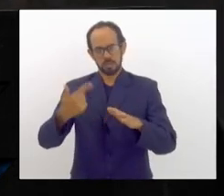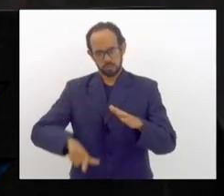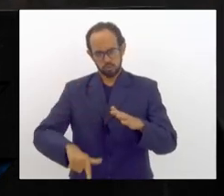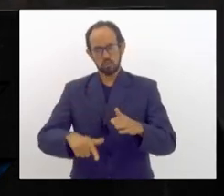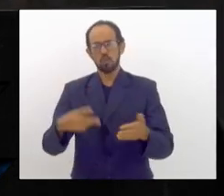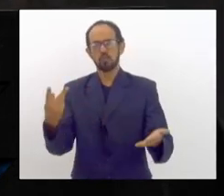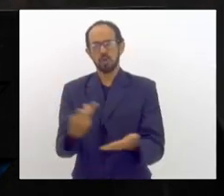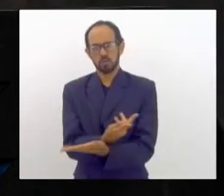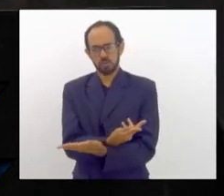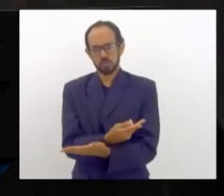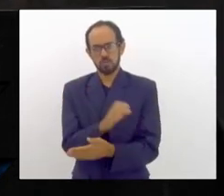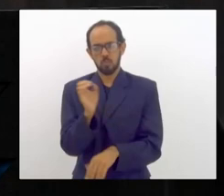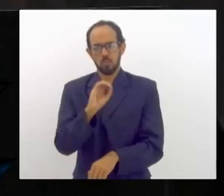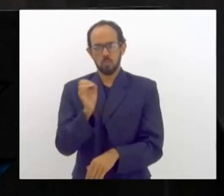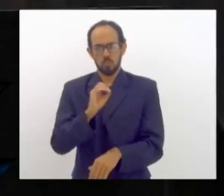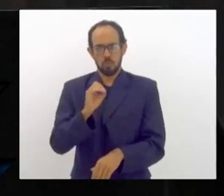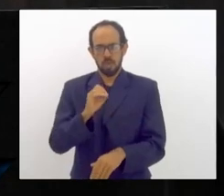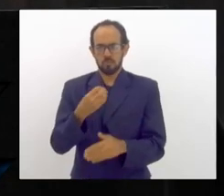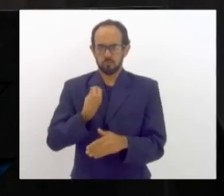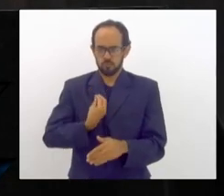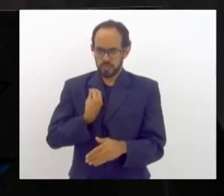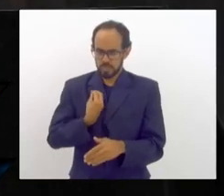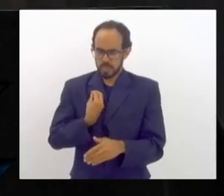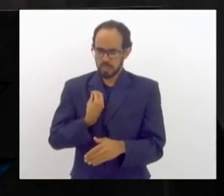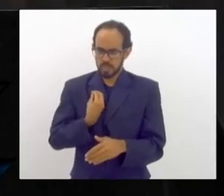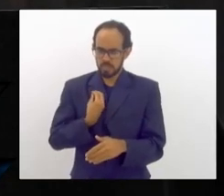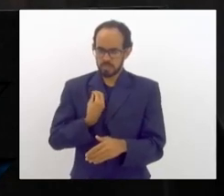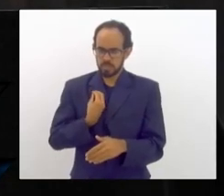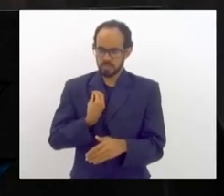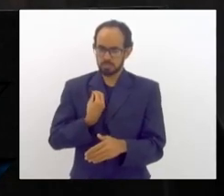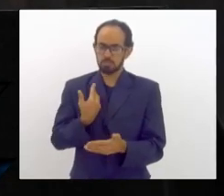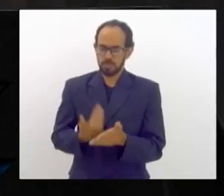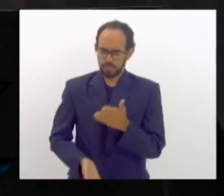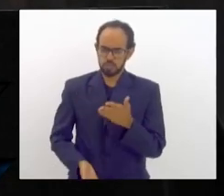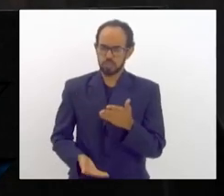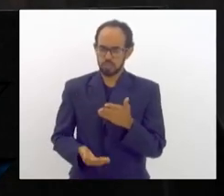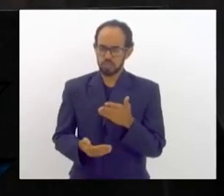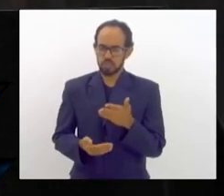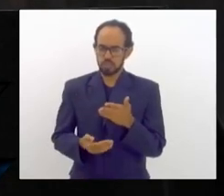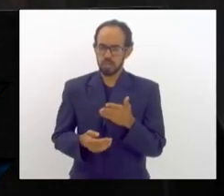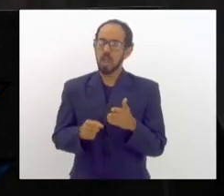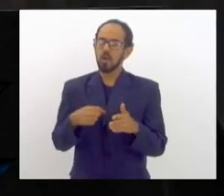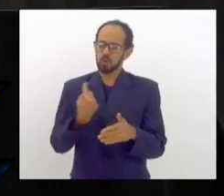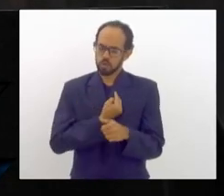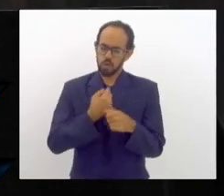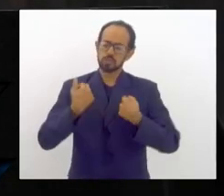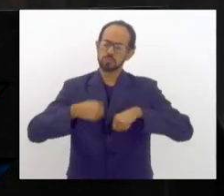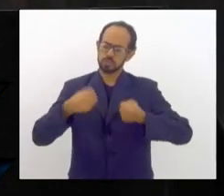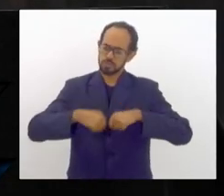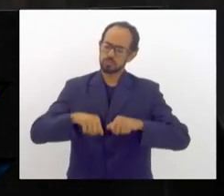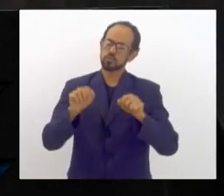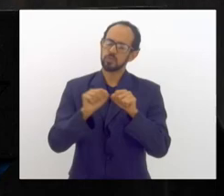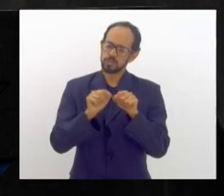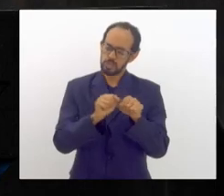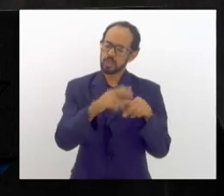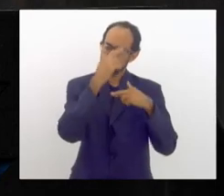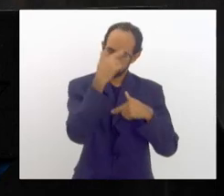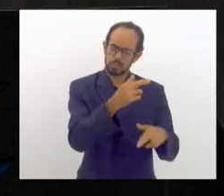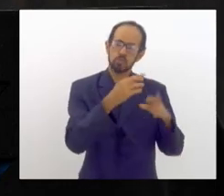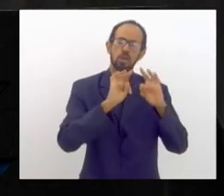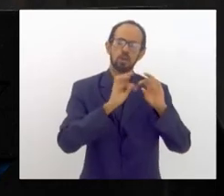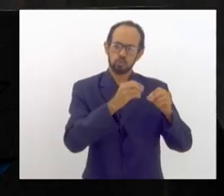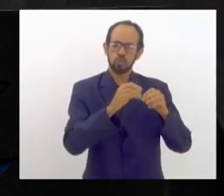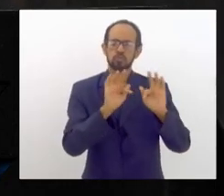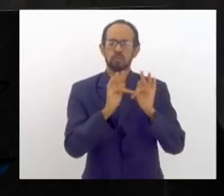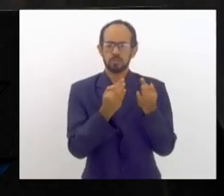novo. Nenhuma vida a menos. É o que a gente precisa fazer em respeito àqueles que nós perdemos. Fiquem